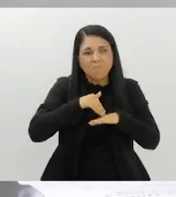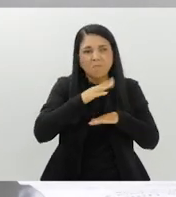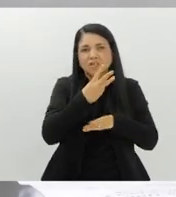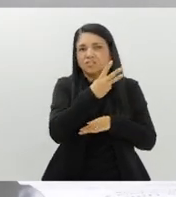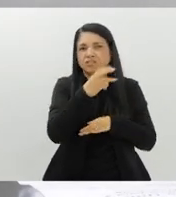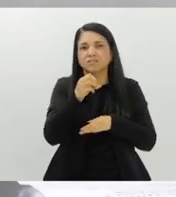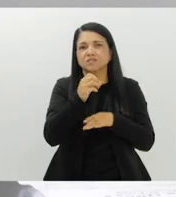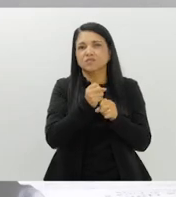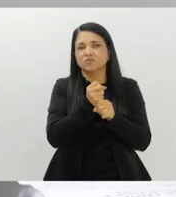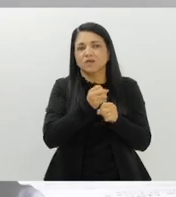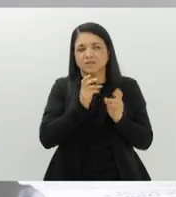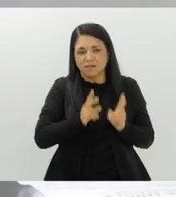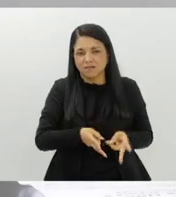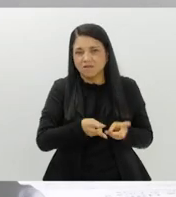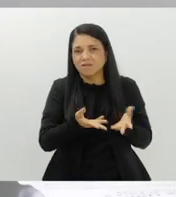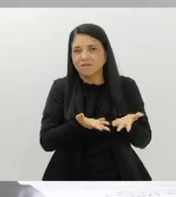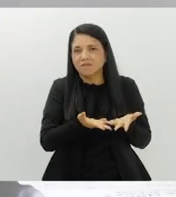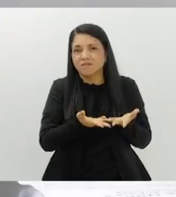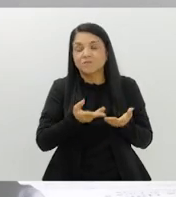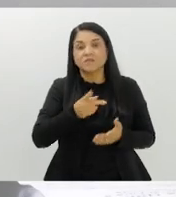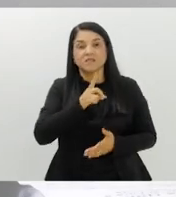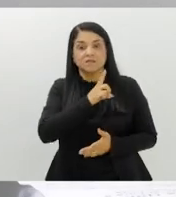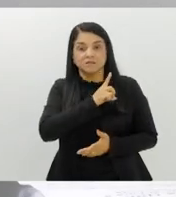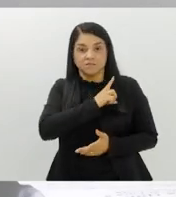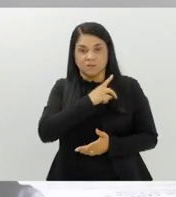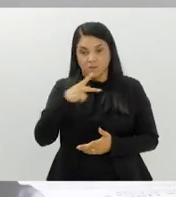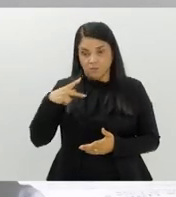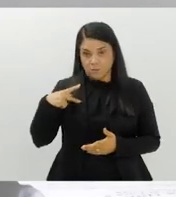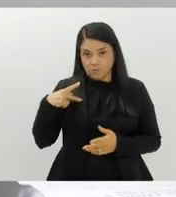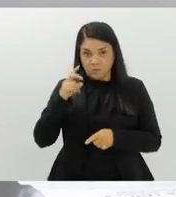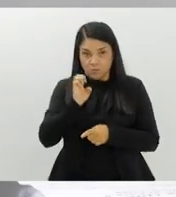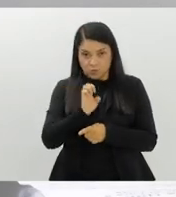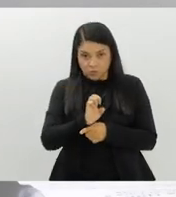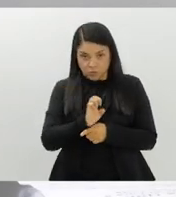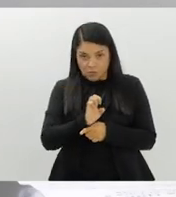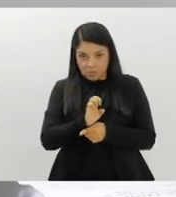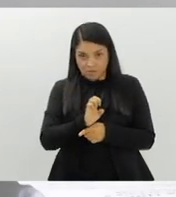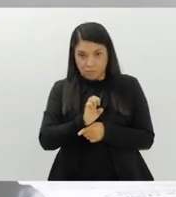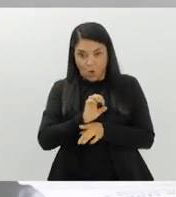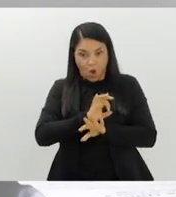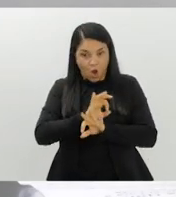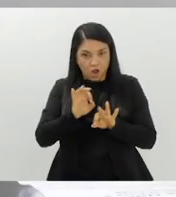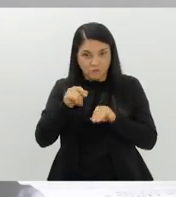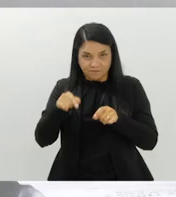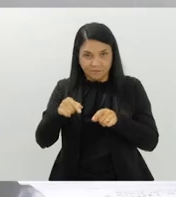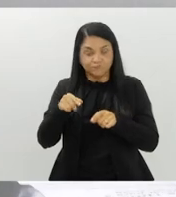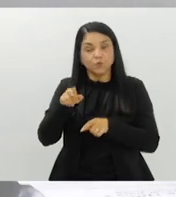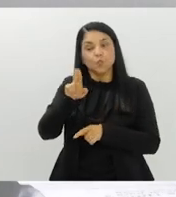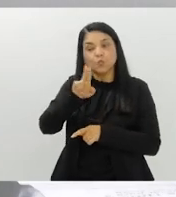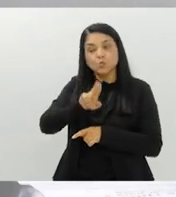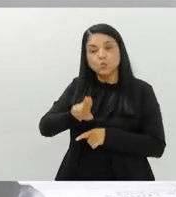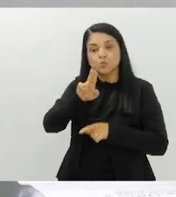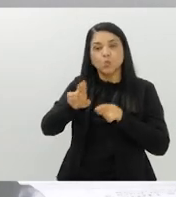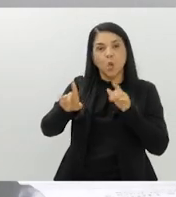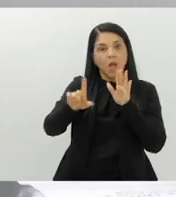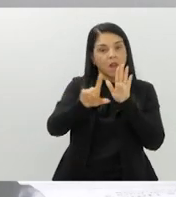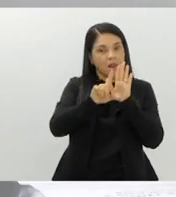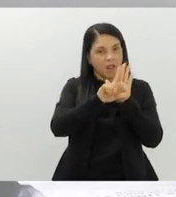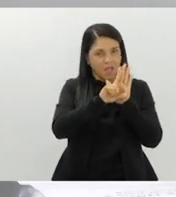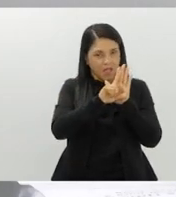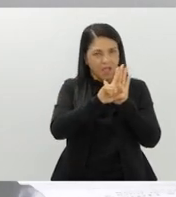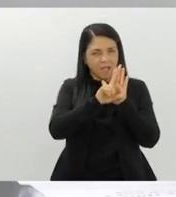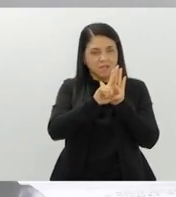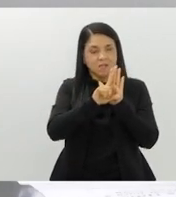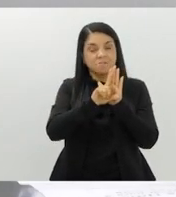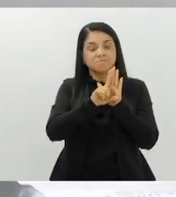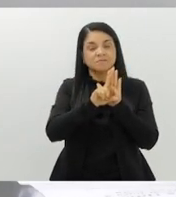anos. A Defensoria Pública do Estado, que é ótima, usou a nossa lei, como ele estava há muito mais de